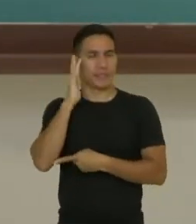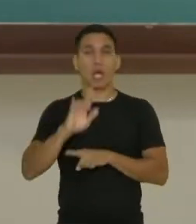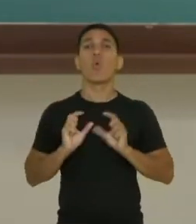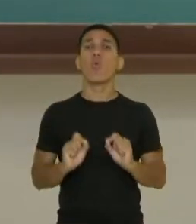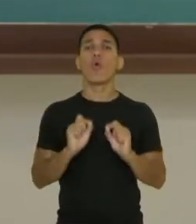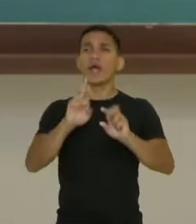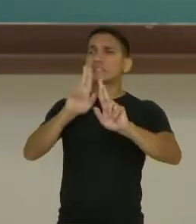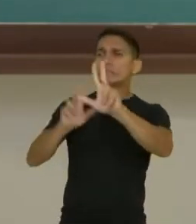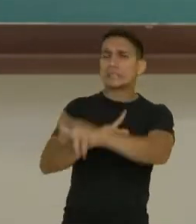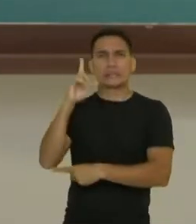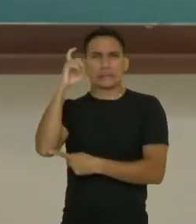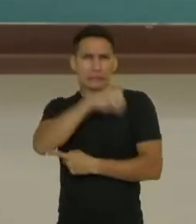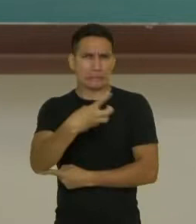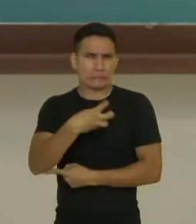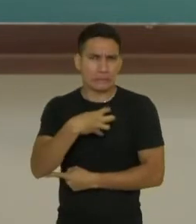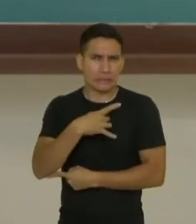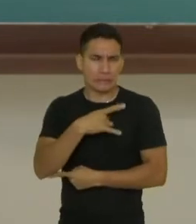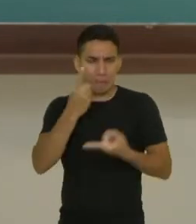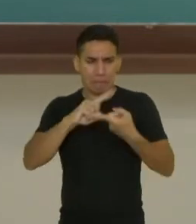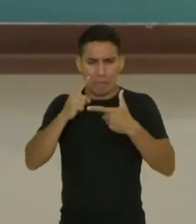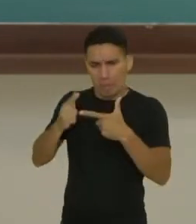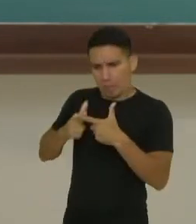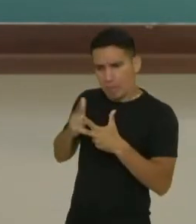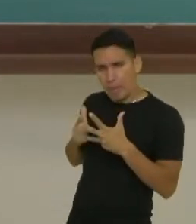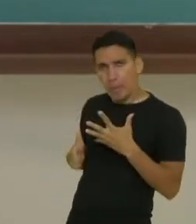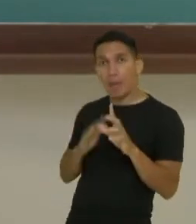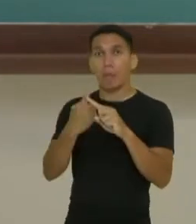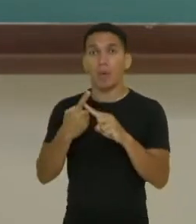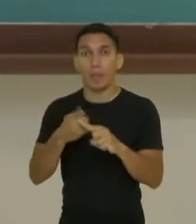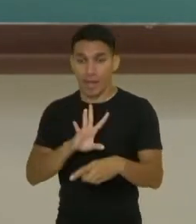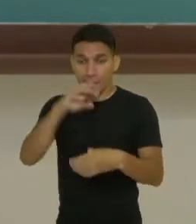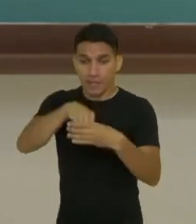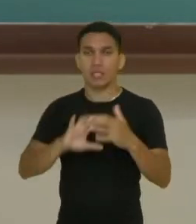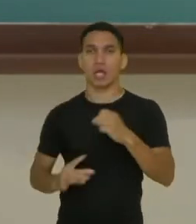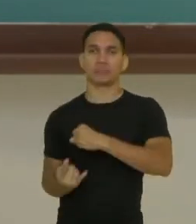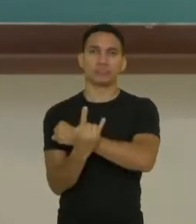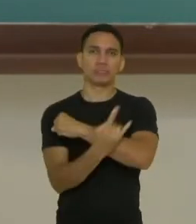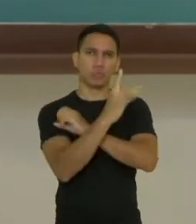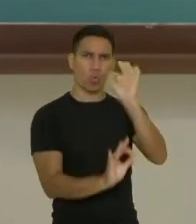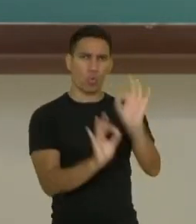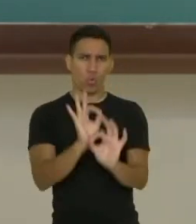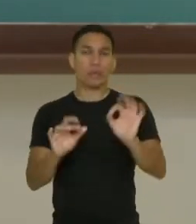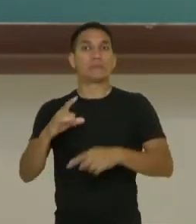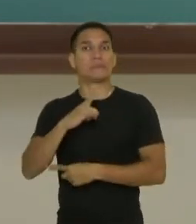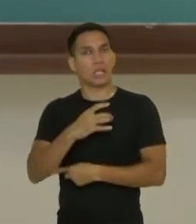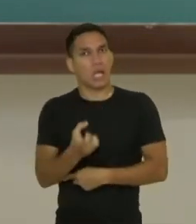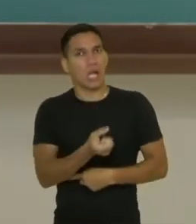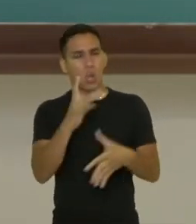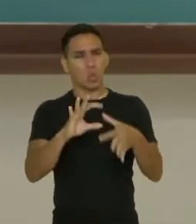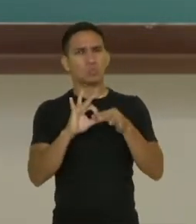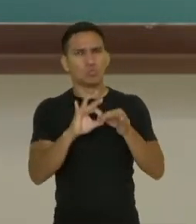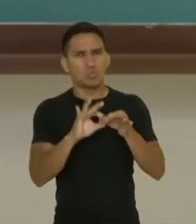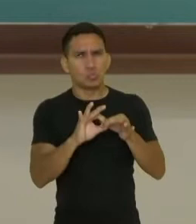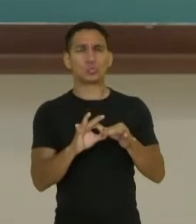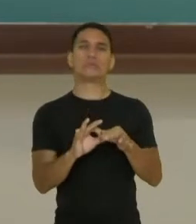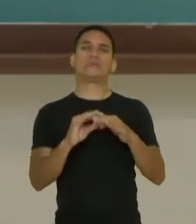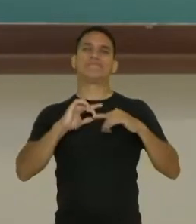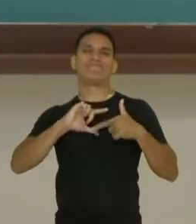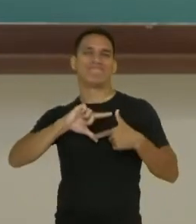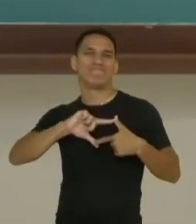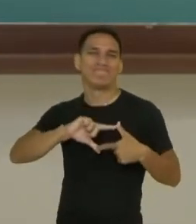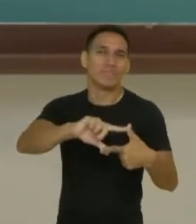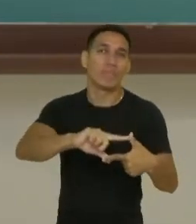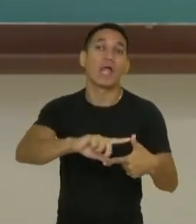que é mexer nesses probleminhas. Porque dentro de uma estrutura urbana, nós temos coisas muito sólidas, muito engessadas e que